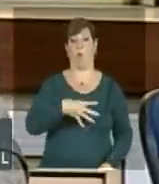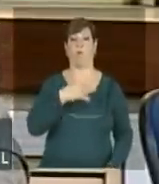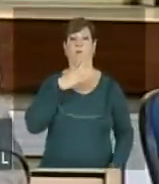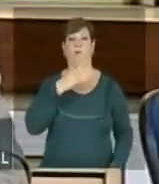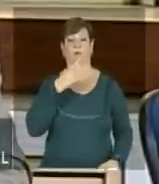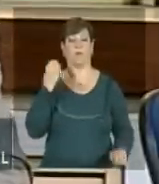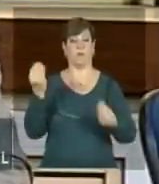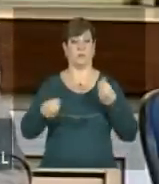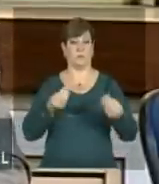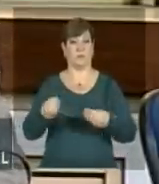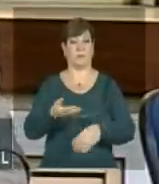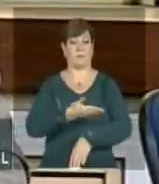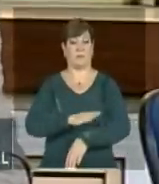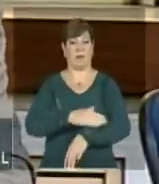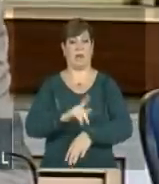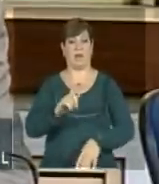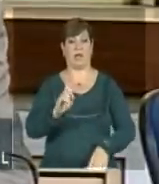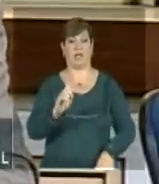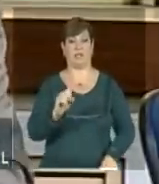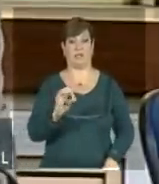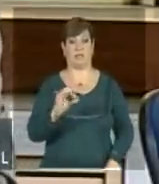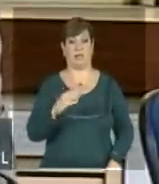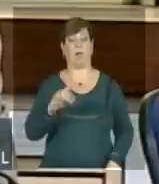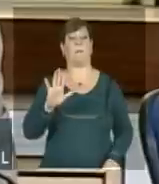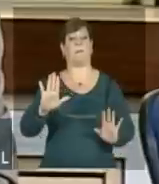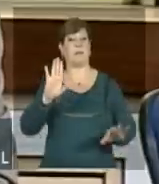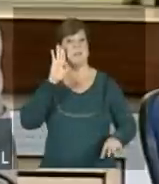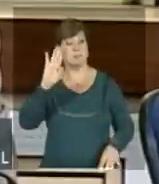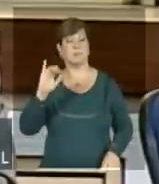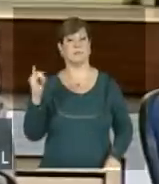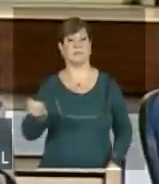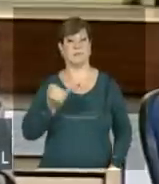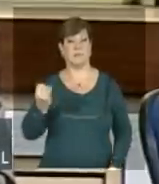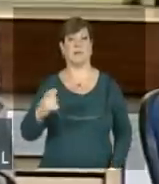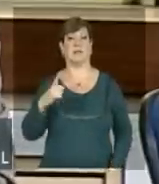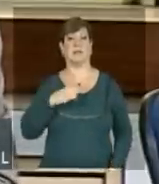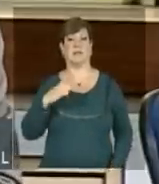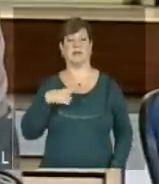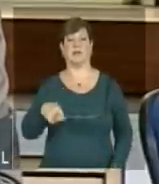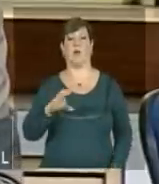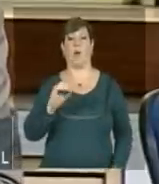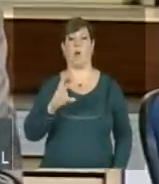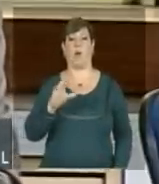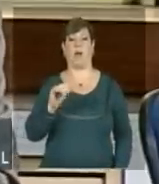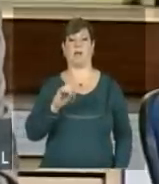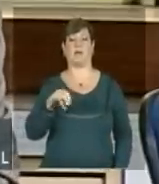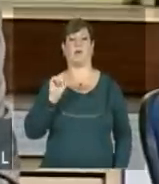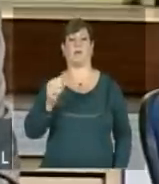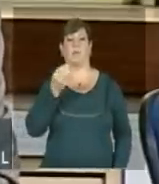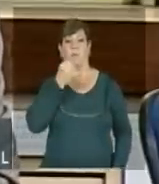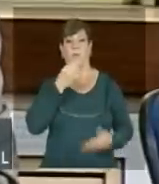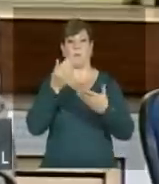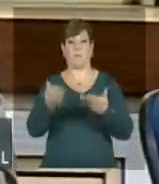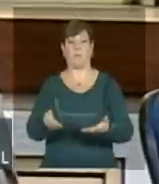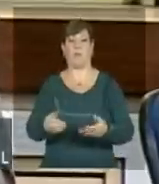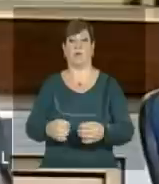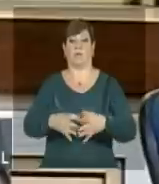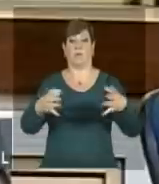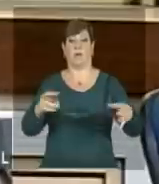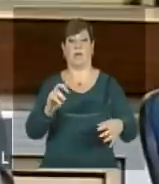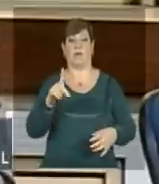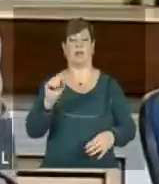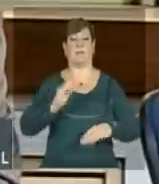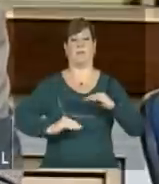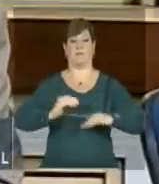conhecimentos sobre práticas de gestão, mas principalmente por representar a ocasião propícia à estruturação de uma grande rede de